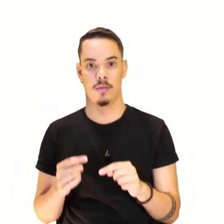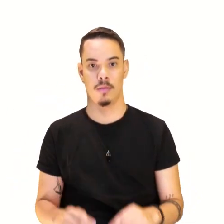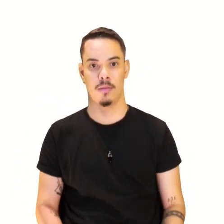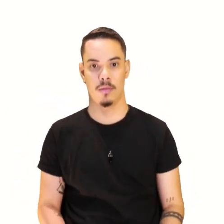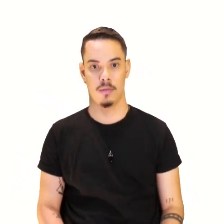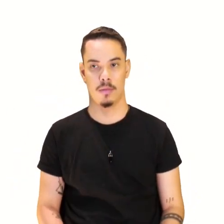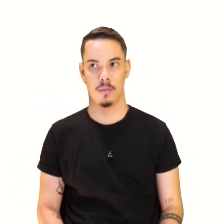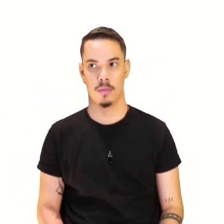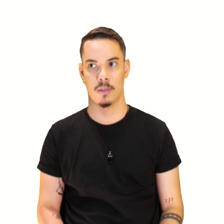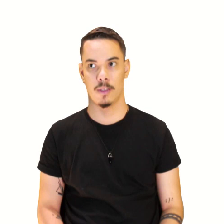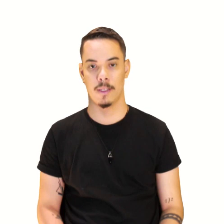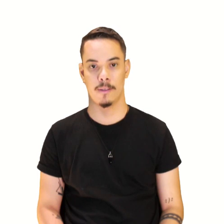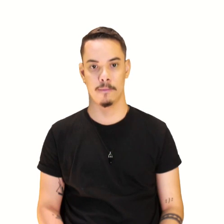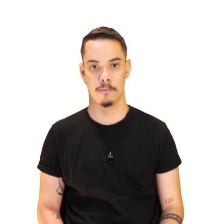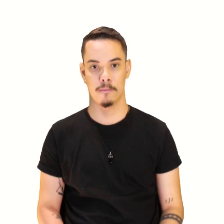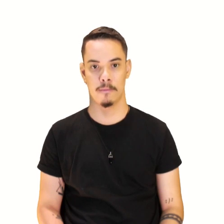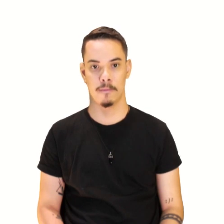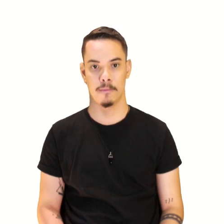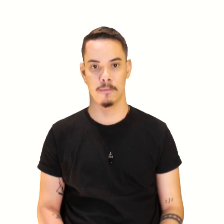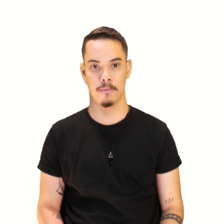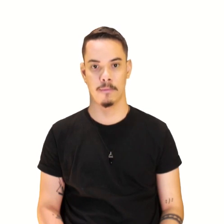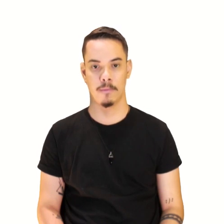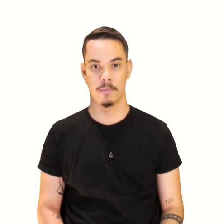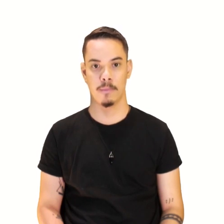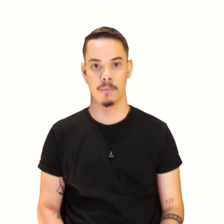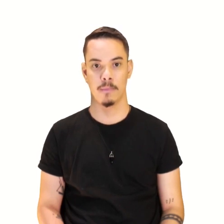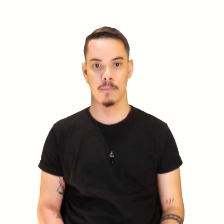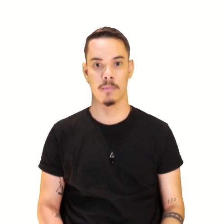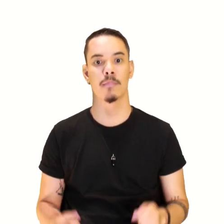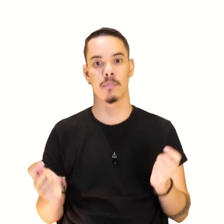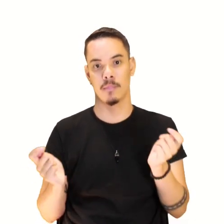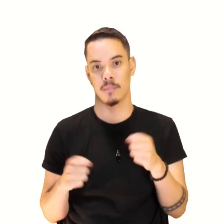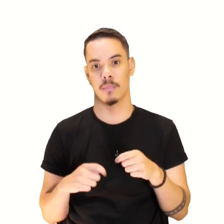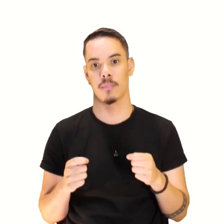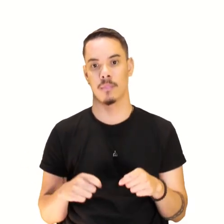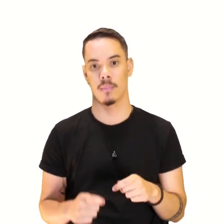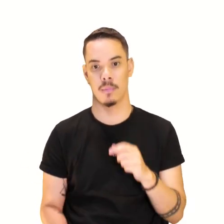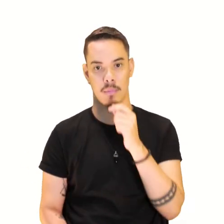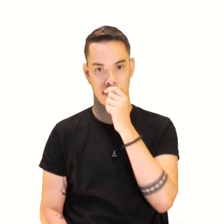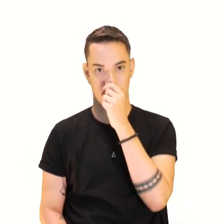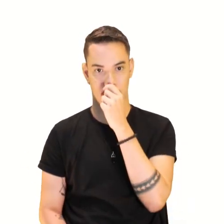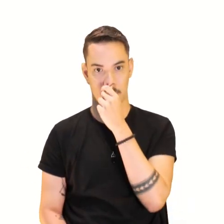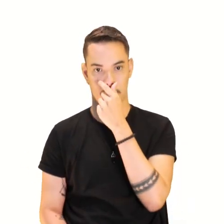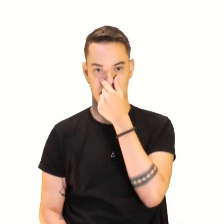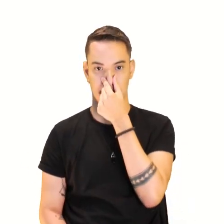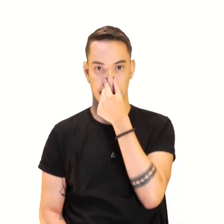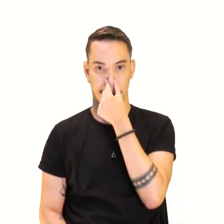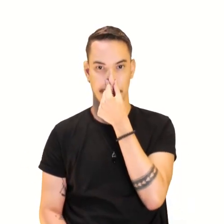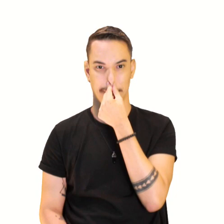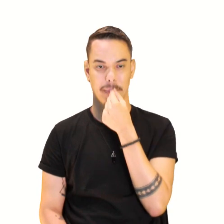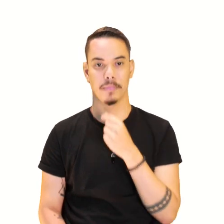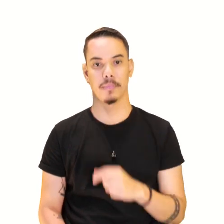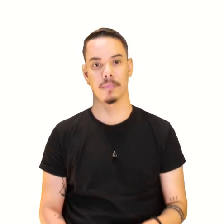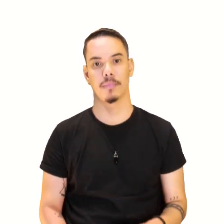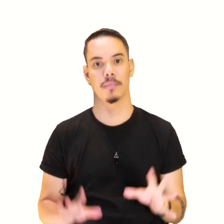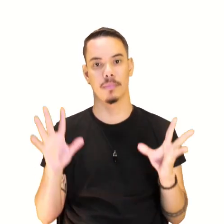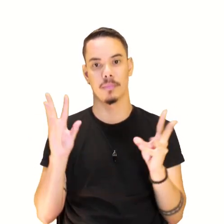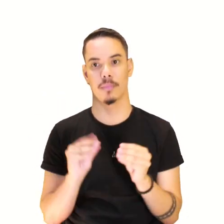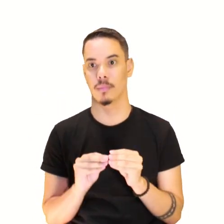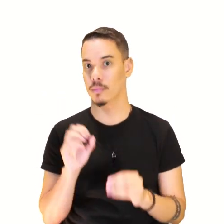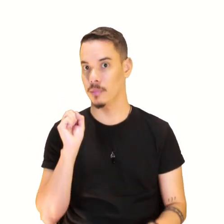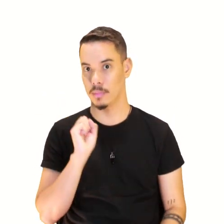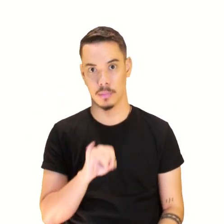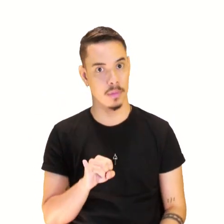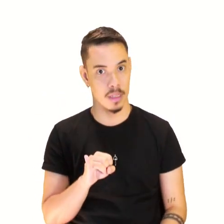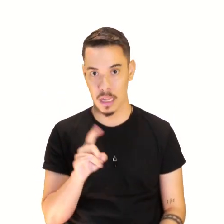aqui simplificar né olha aqui dá cinco das seis aqui né 30 por 5 se você não simplificar